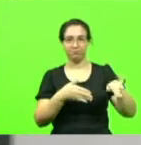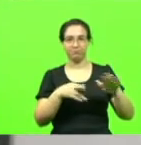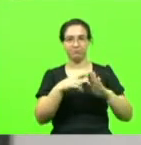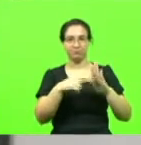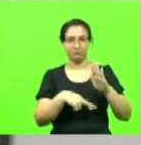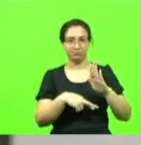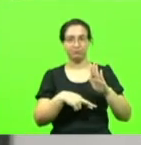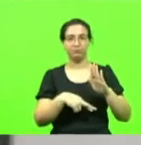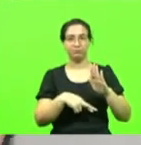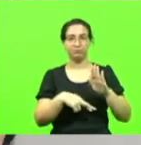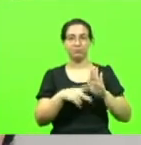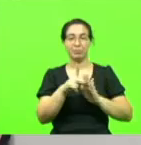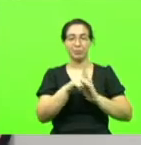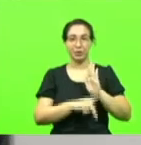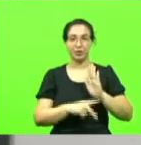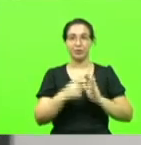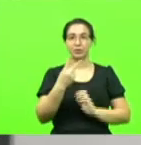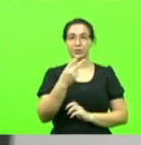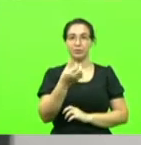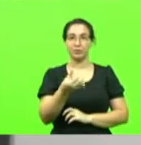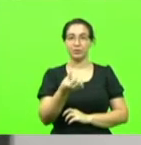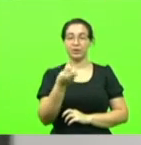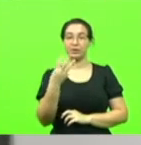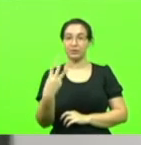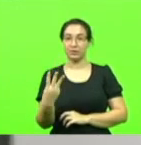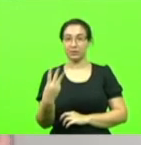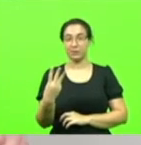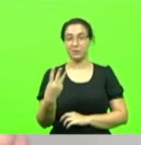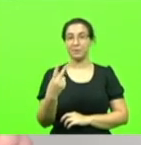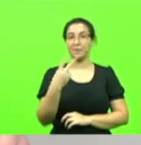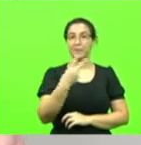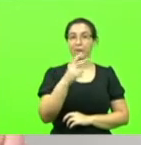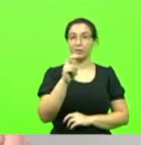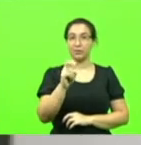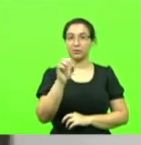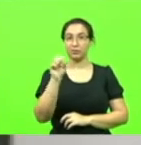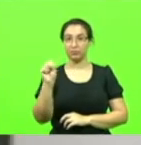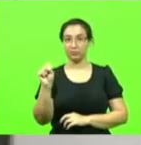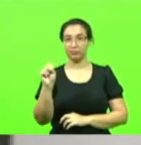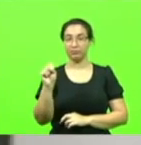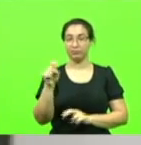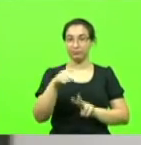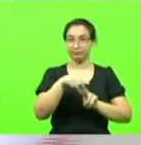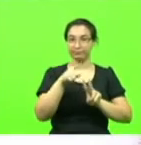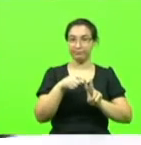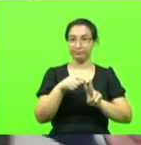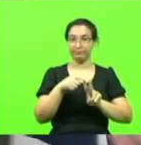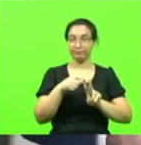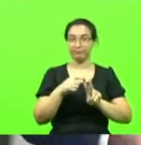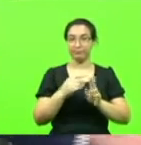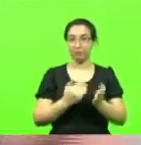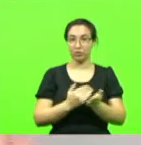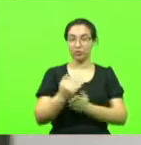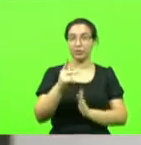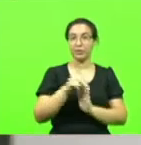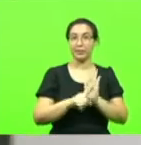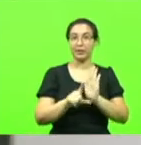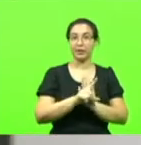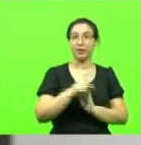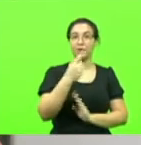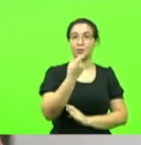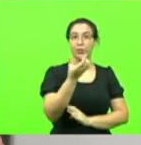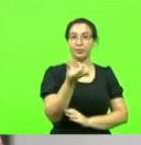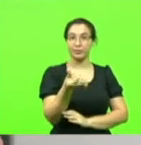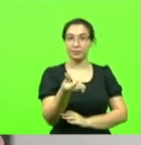relatórios dos projetos 263 e258 passamos direto ao PL